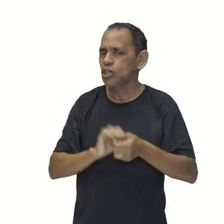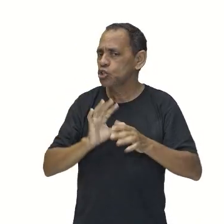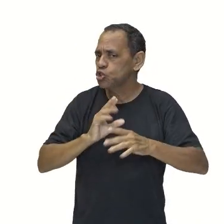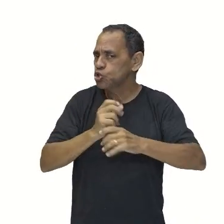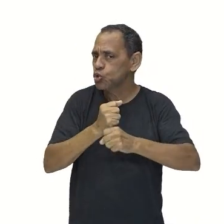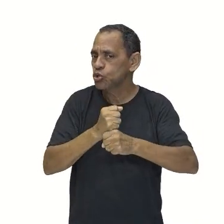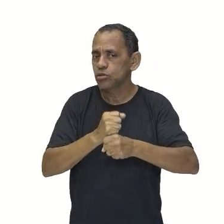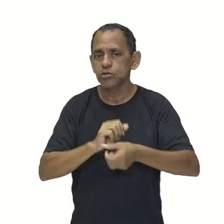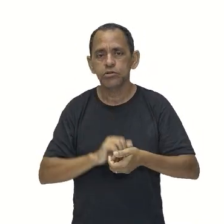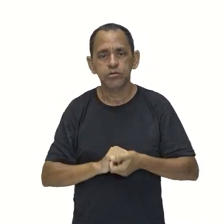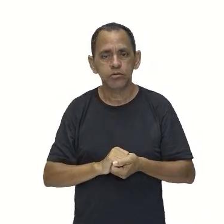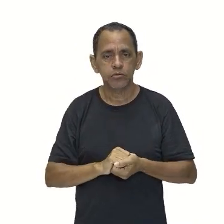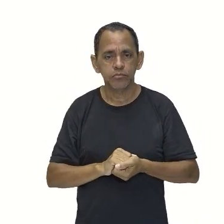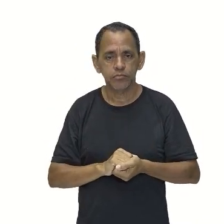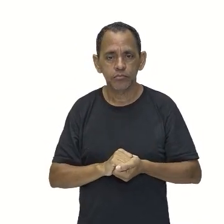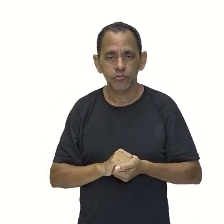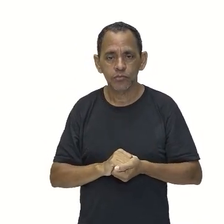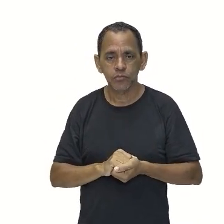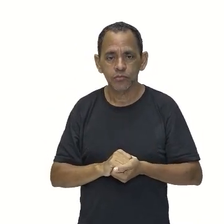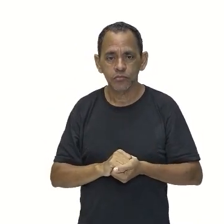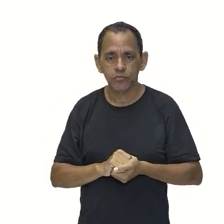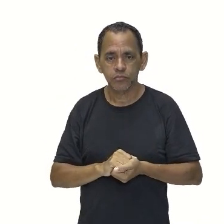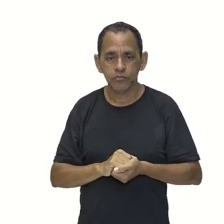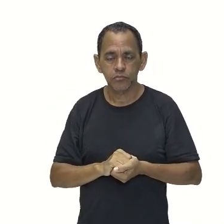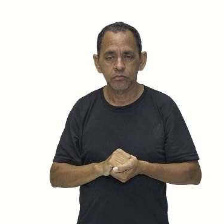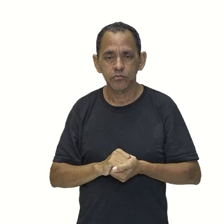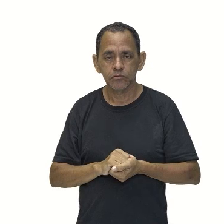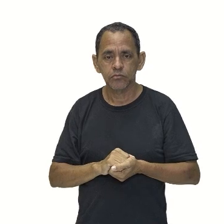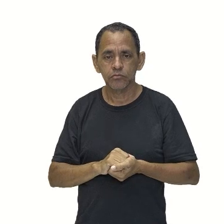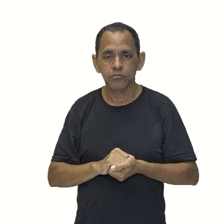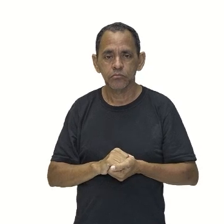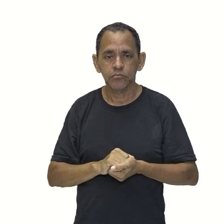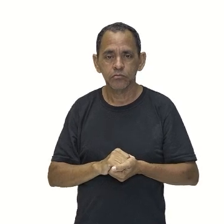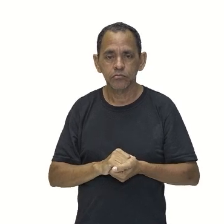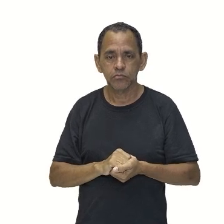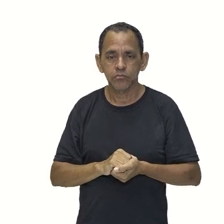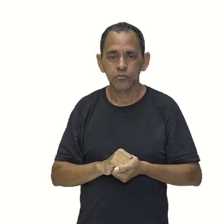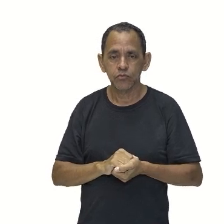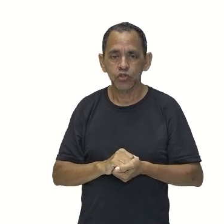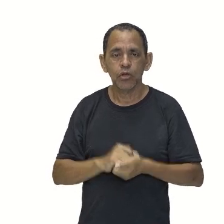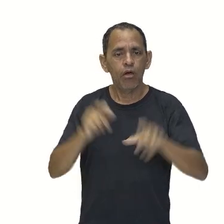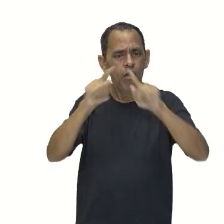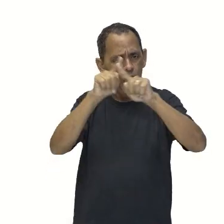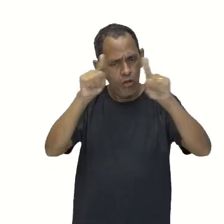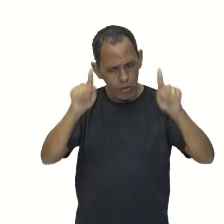quadradinho, que é 4A. Ó. Então,